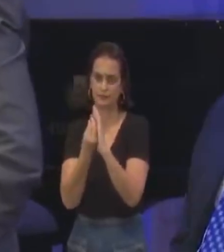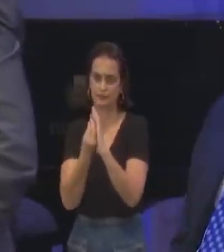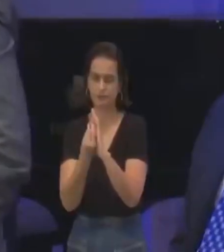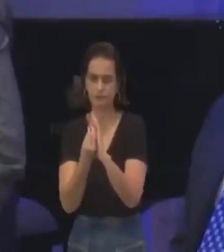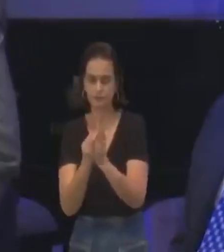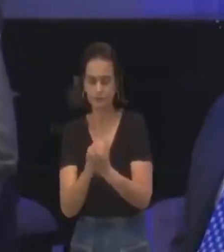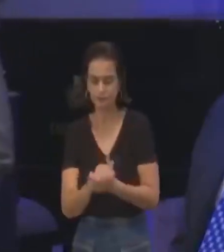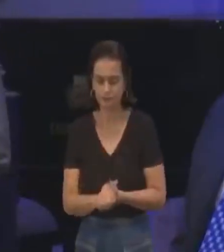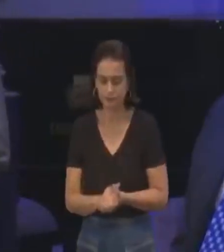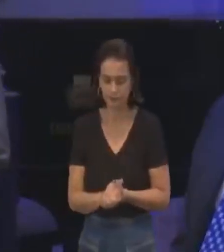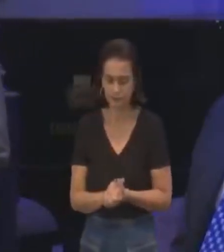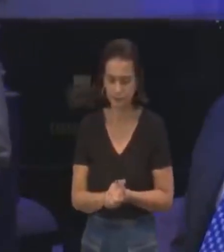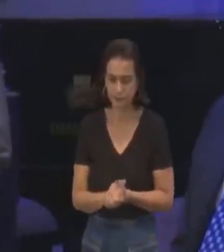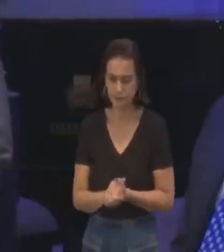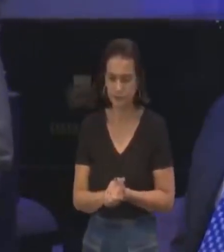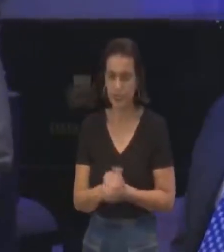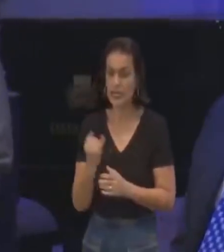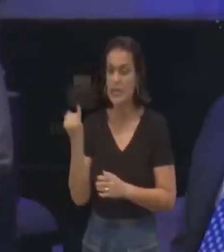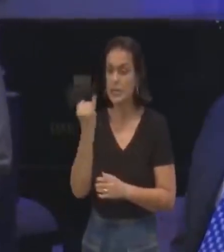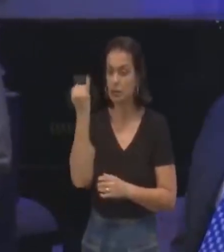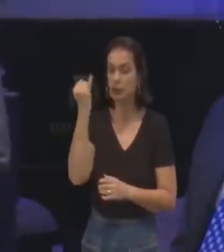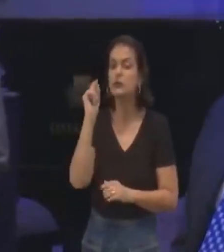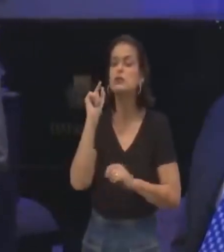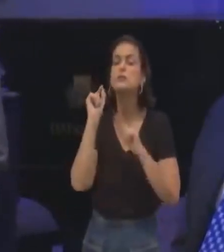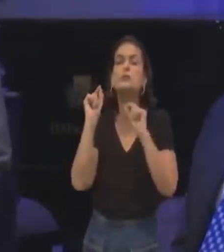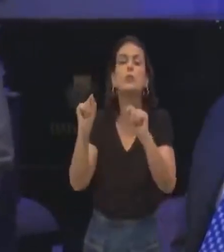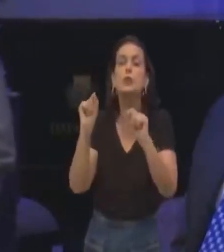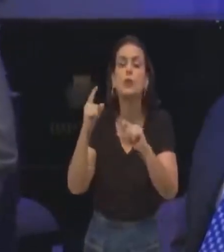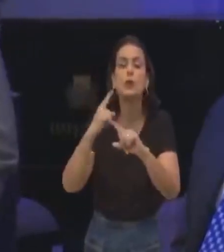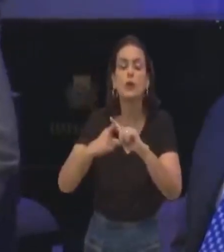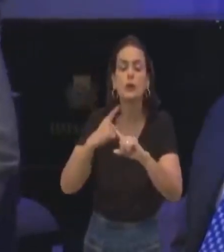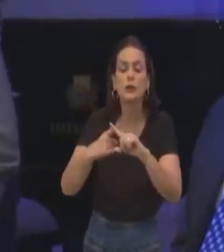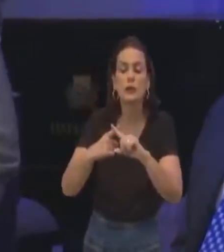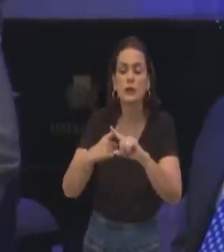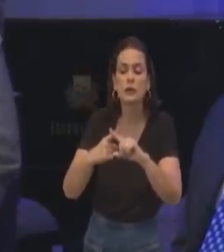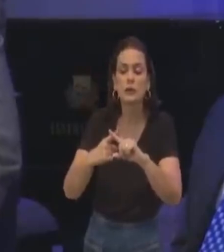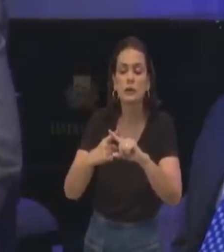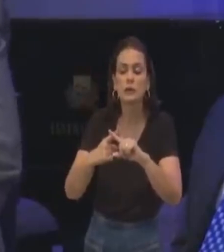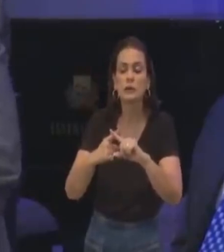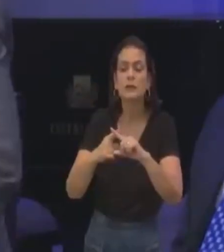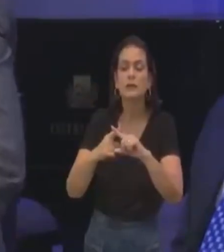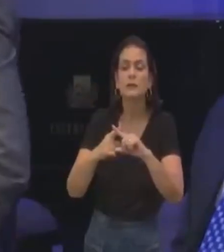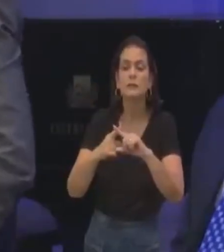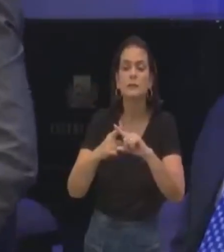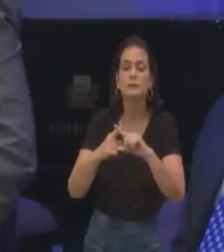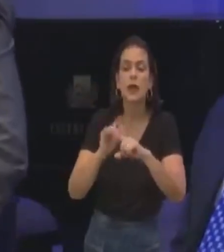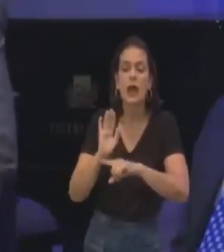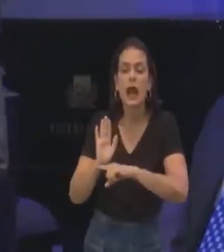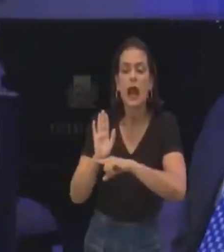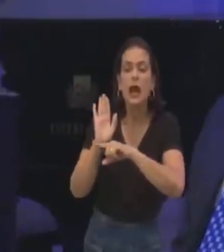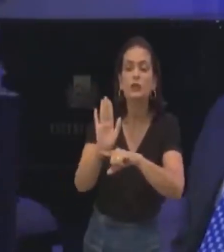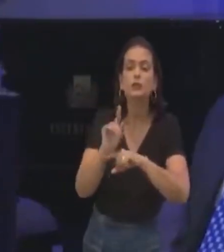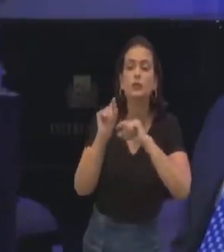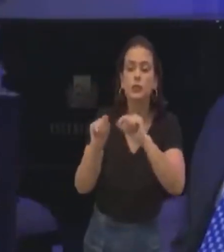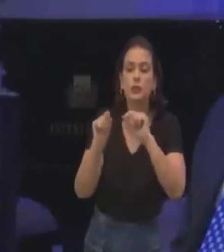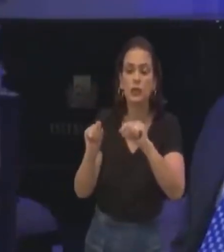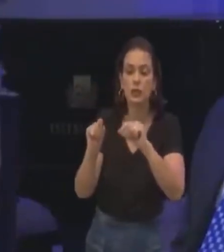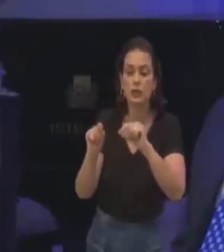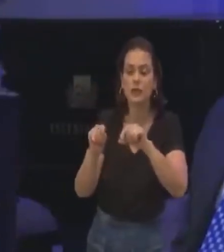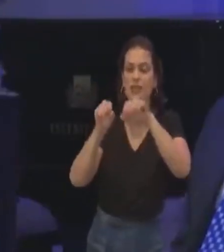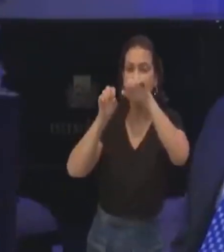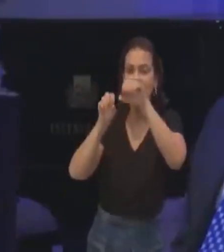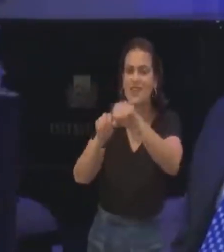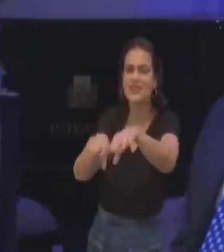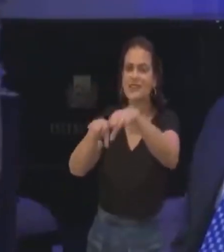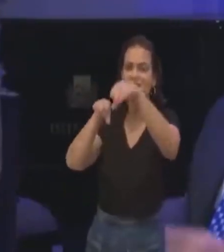verso de número 16. Ela é importante para quê, meus irmãos? Ela é útil para o